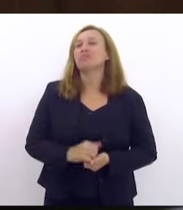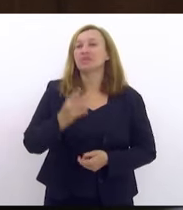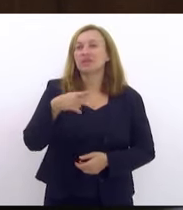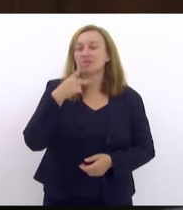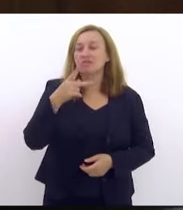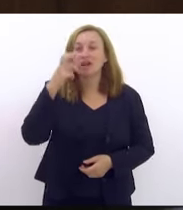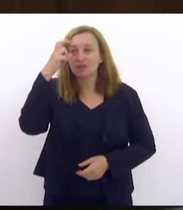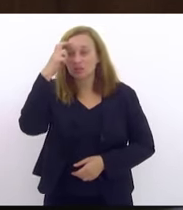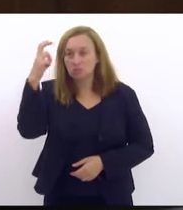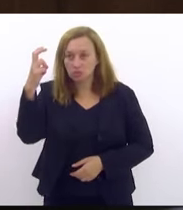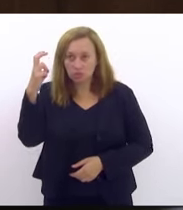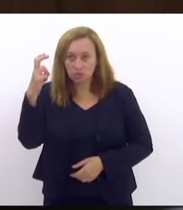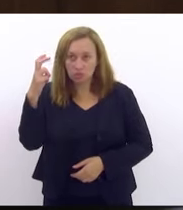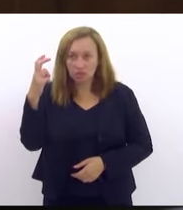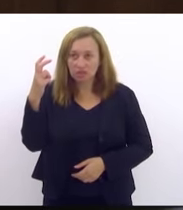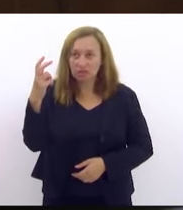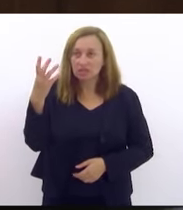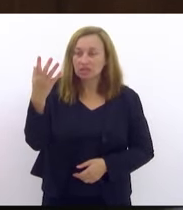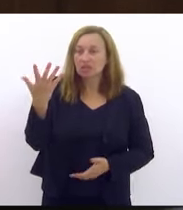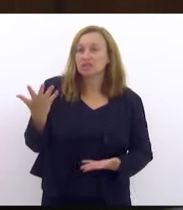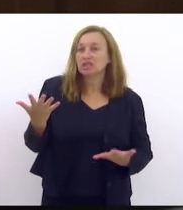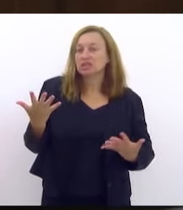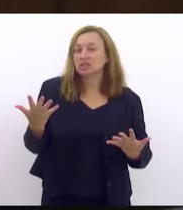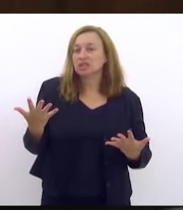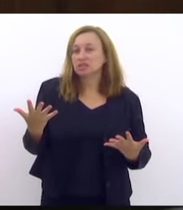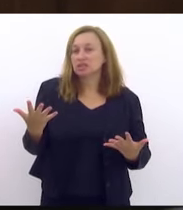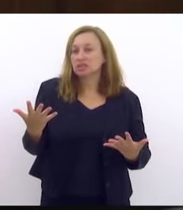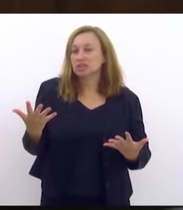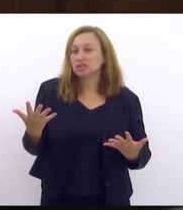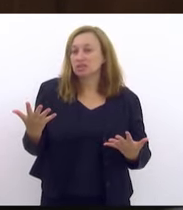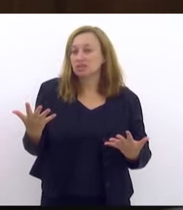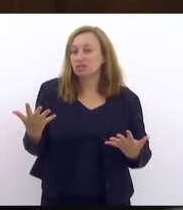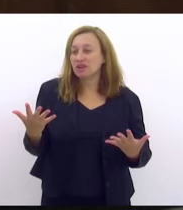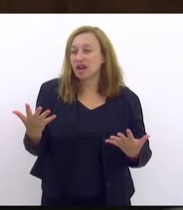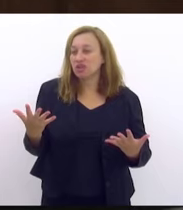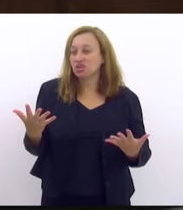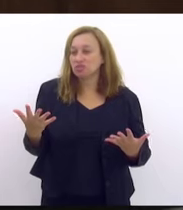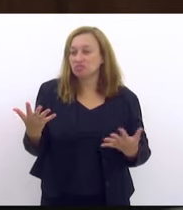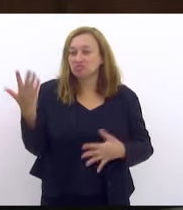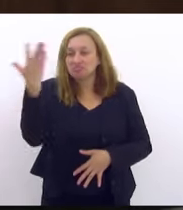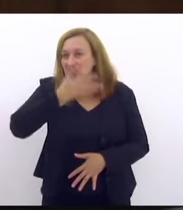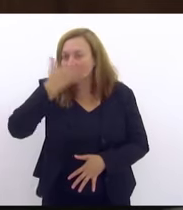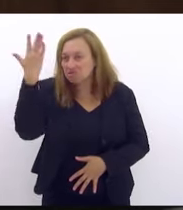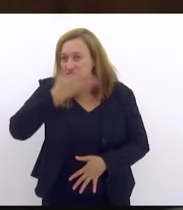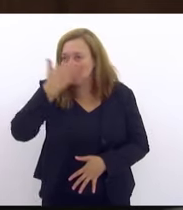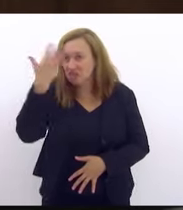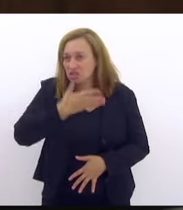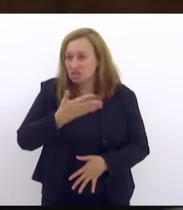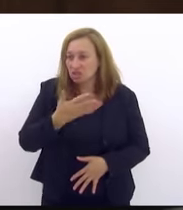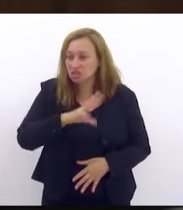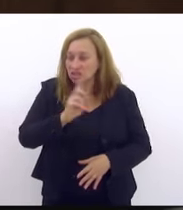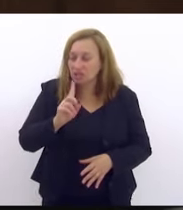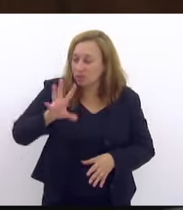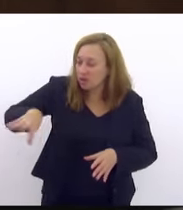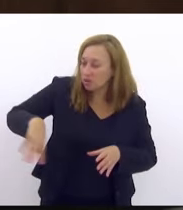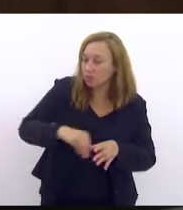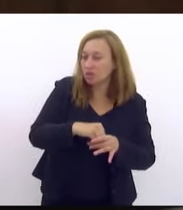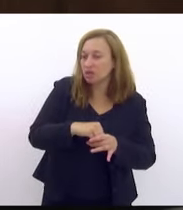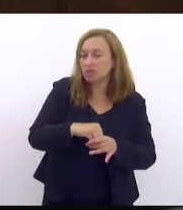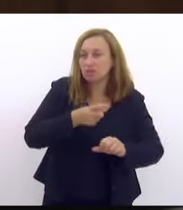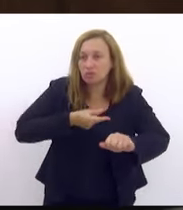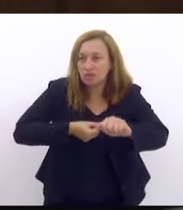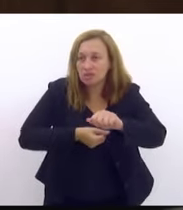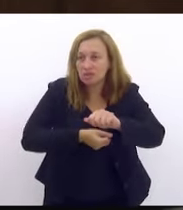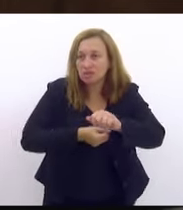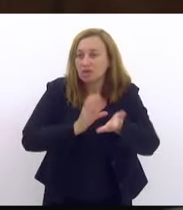das culturas que são invisibilizadas, que são que não cabem no orçamento do Estado, porque não há vontade política